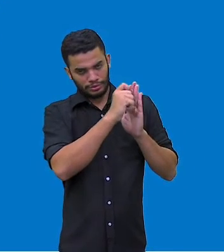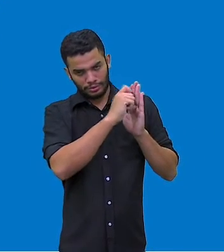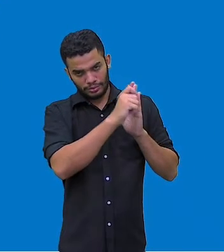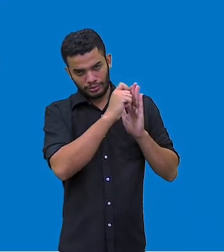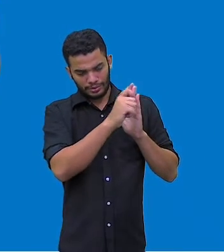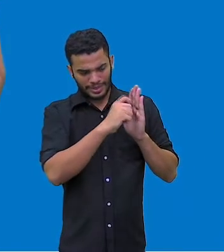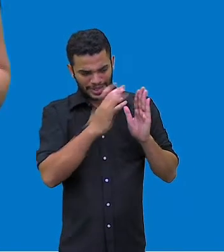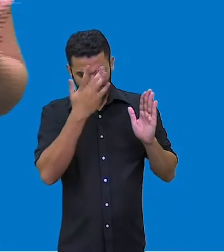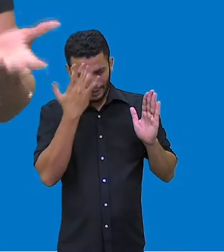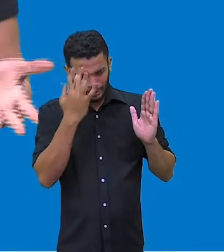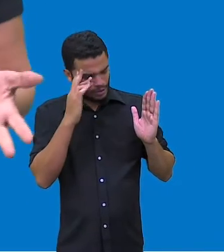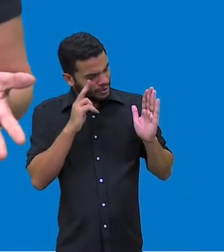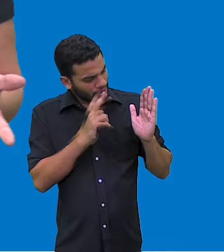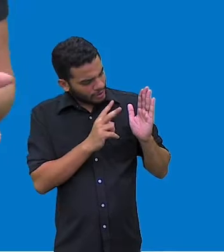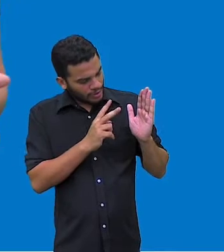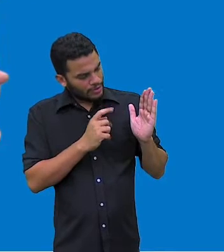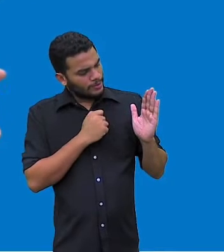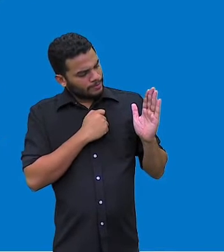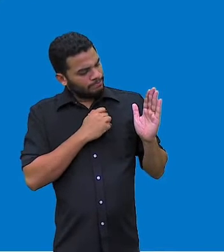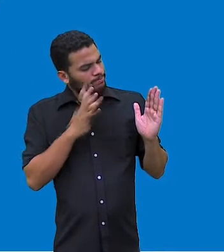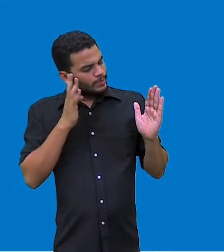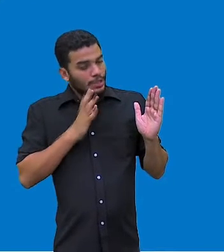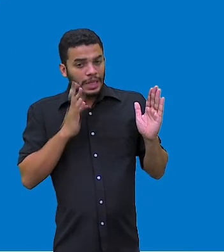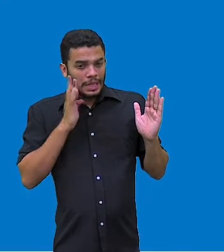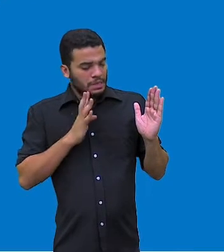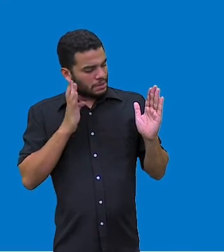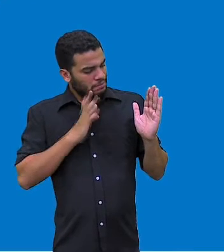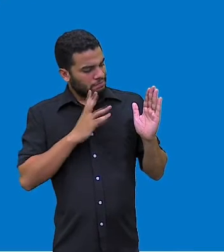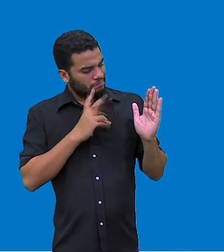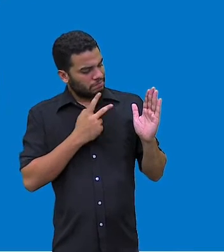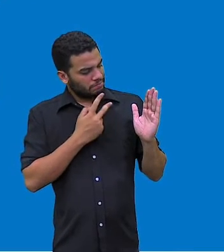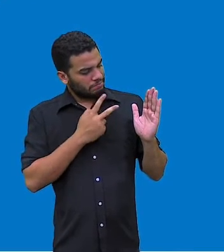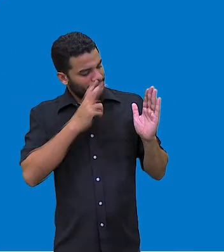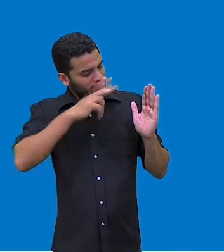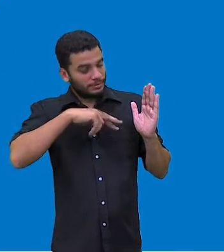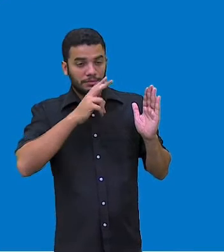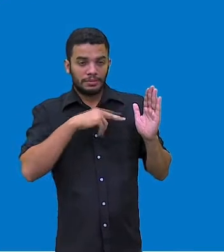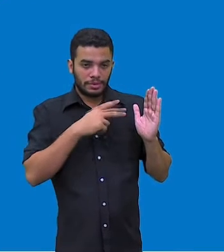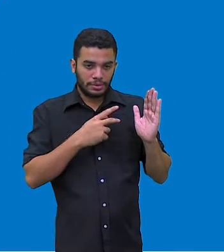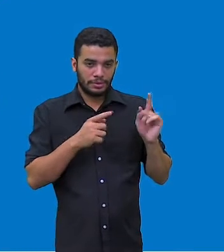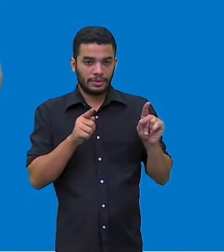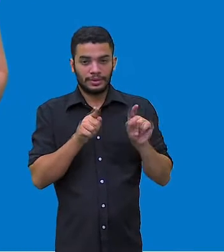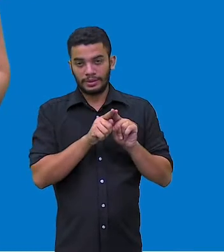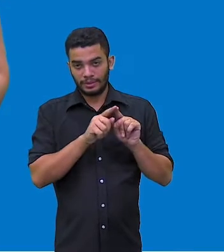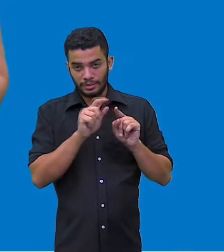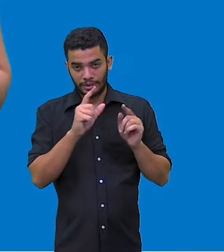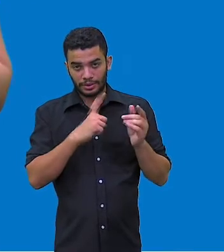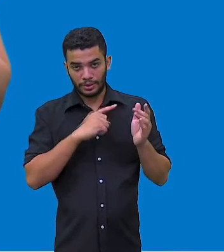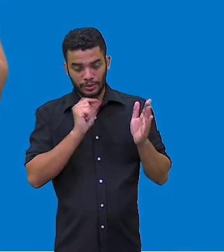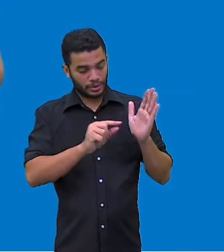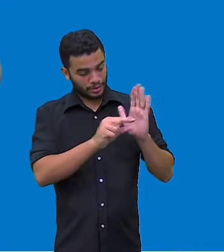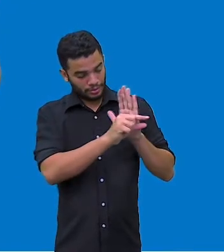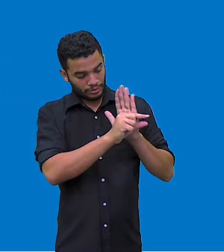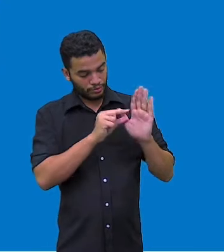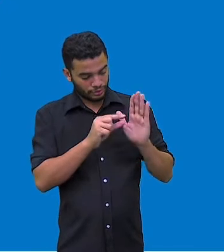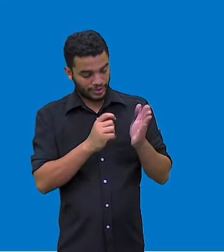tive interesse. Tem uma introdução também, que é a apresentação do tema, sobre o que você vai falar,